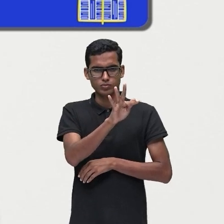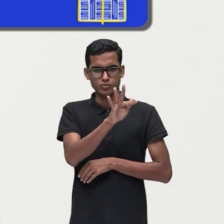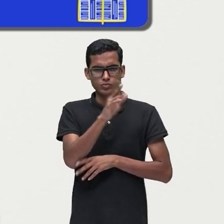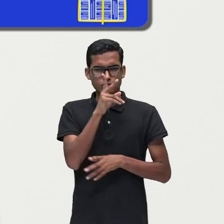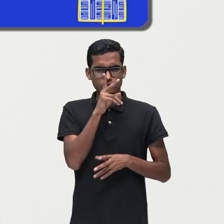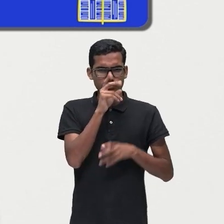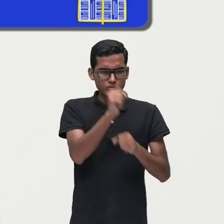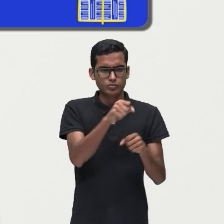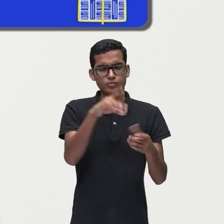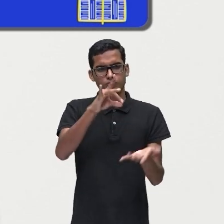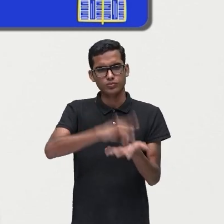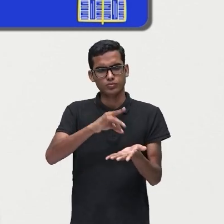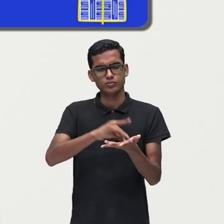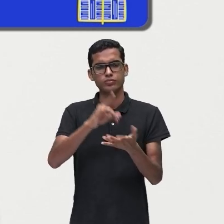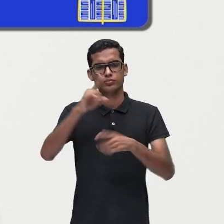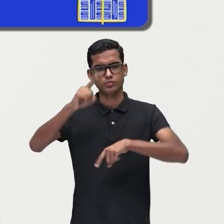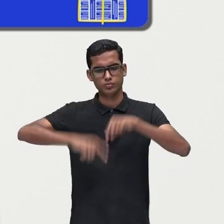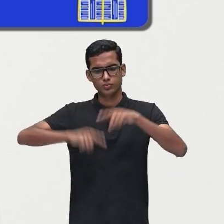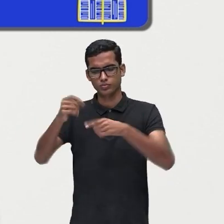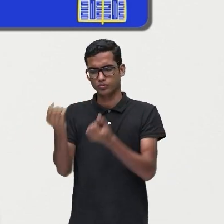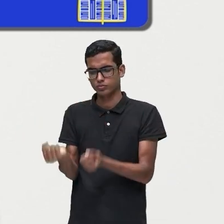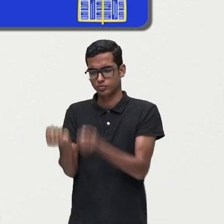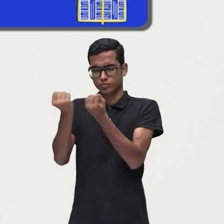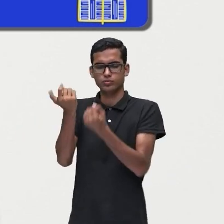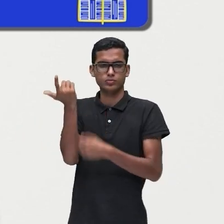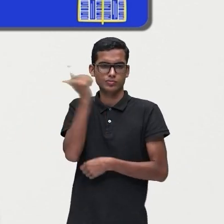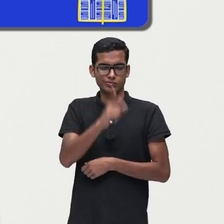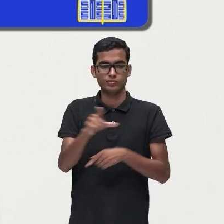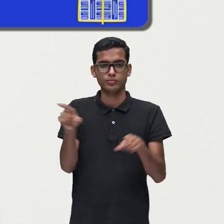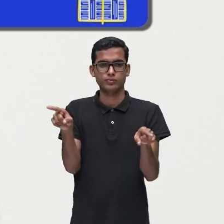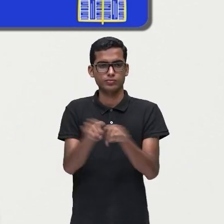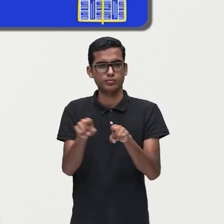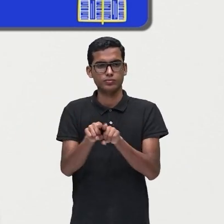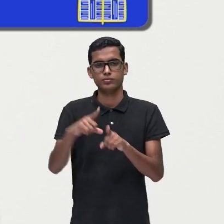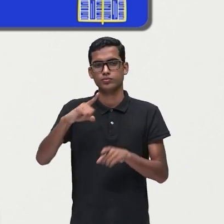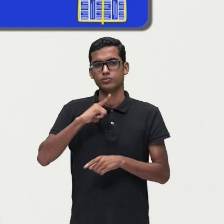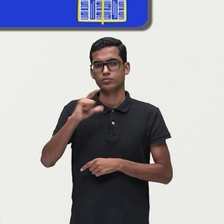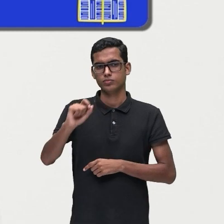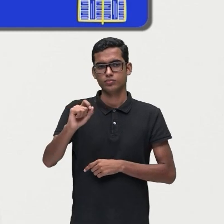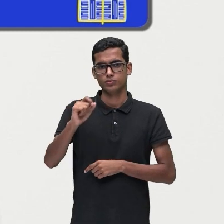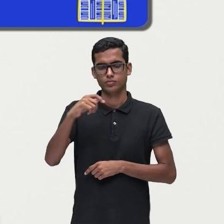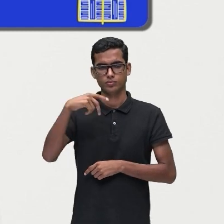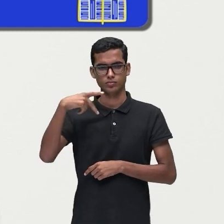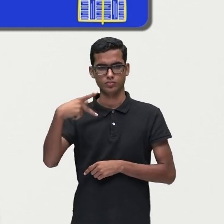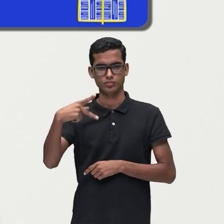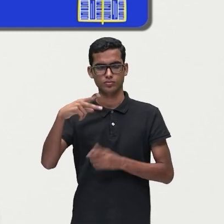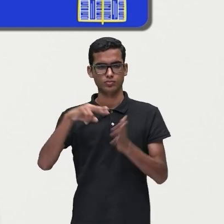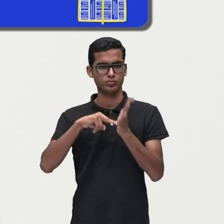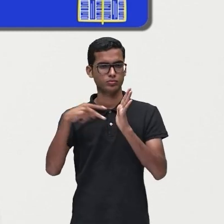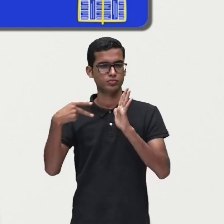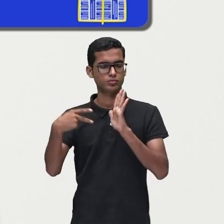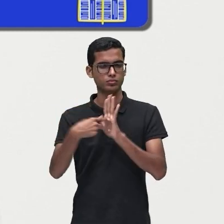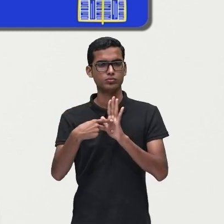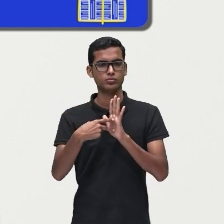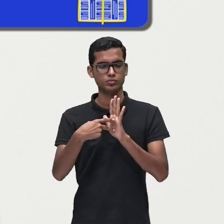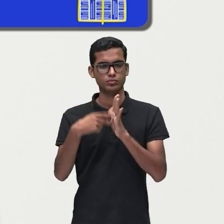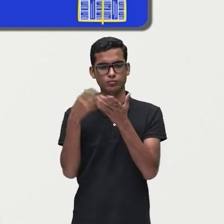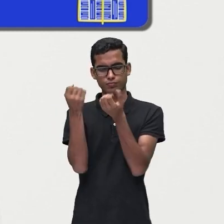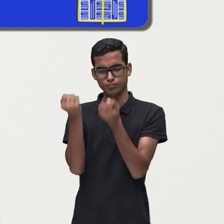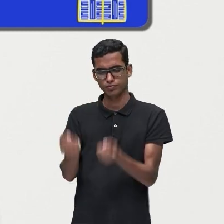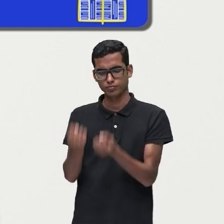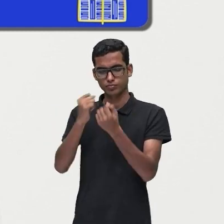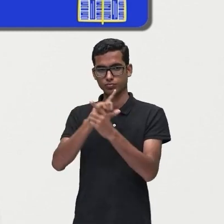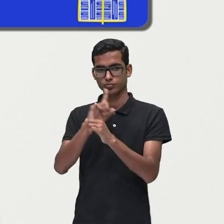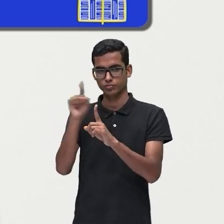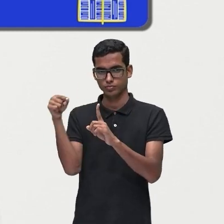um determinado objeto seja erguido. Tem o P, que significa o peso do